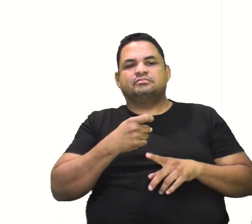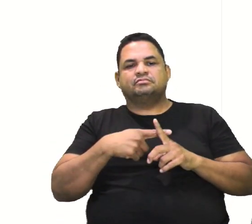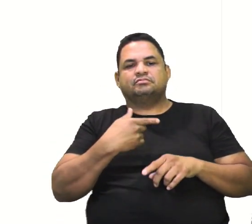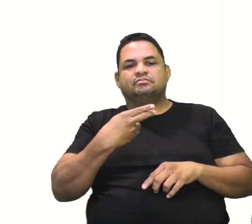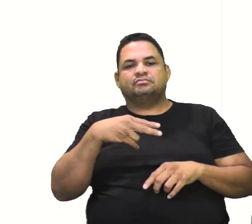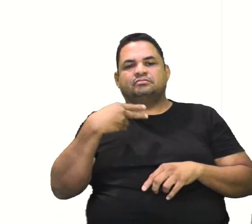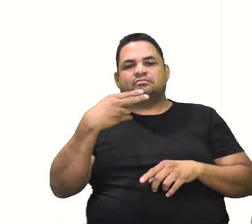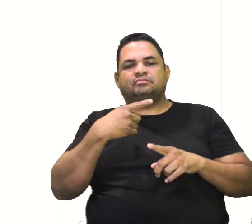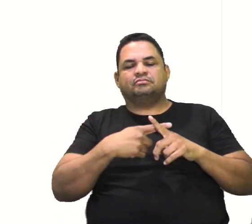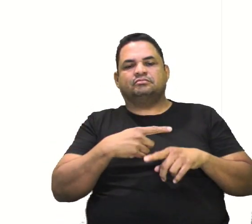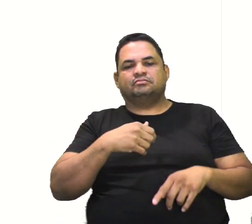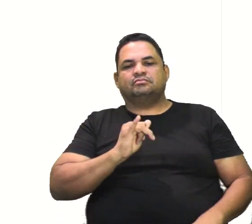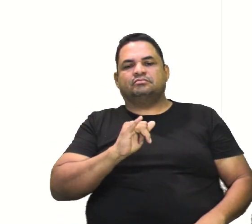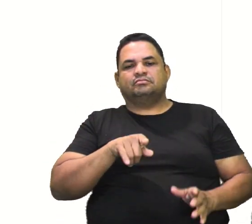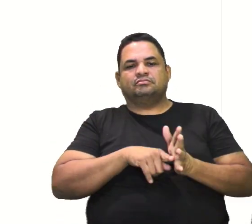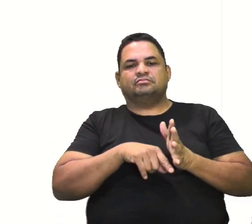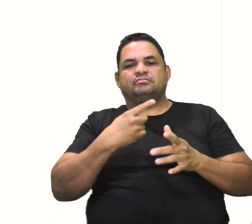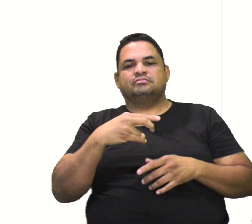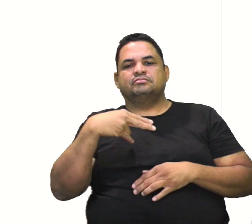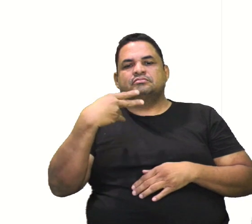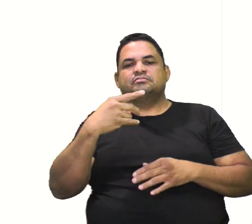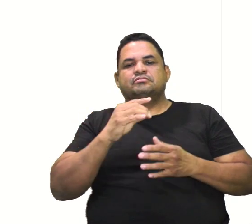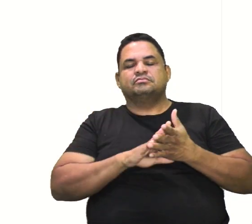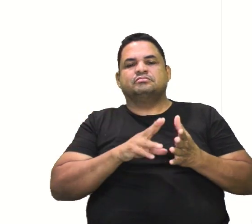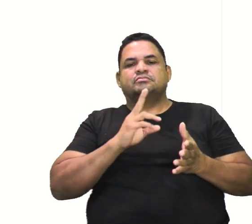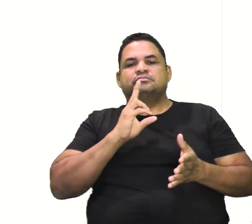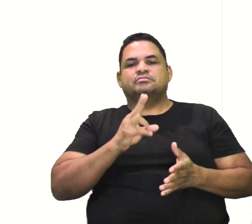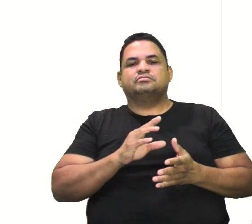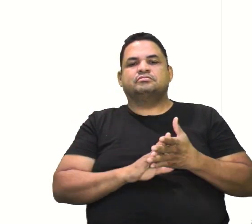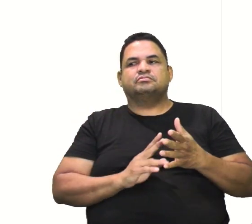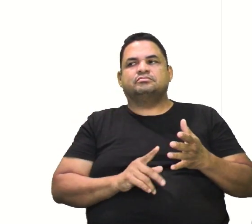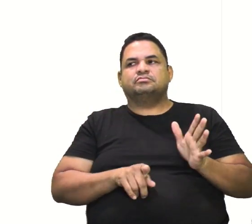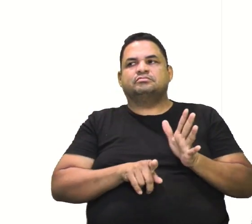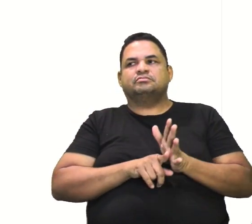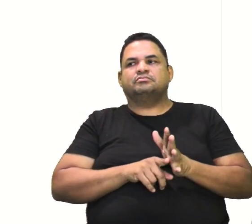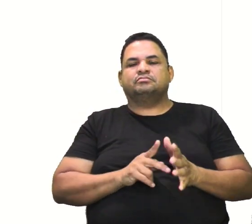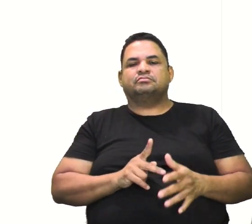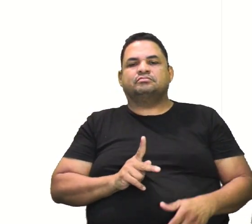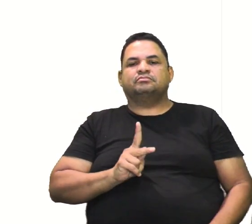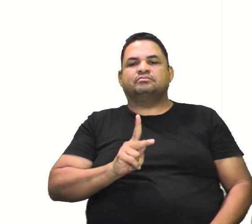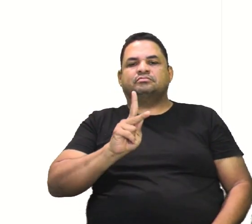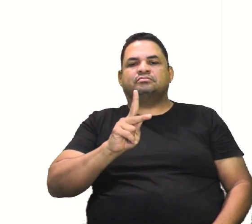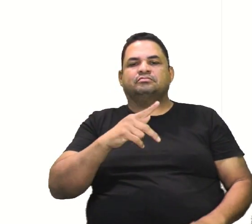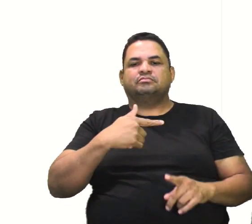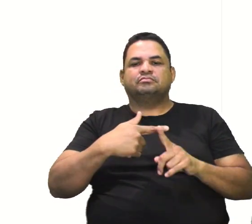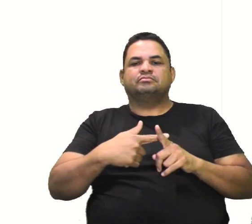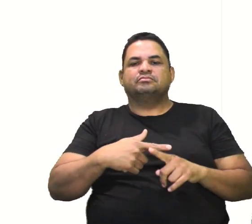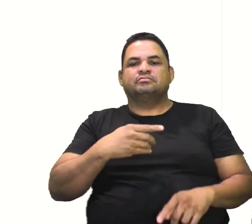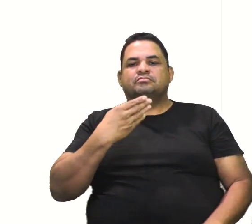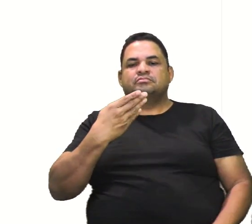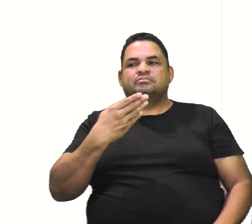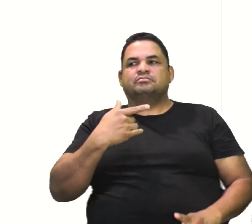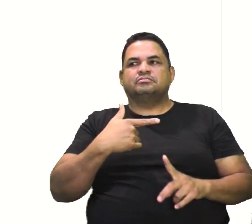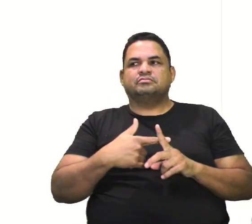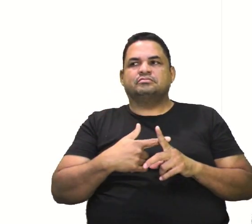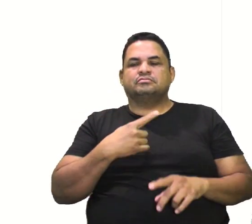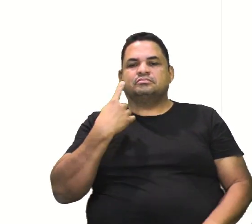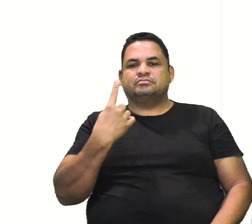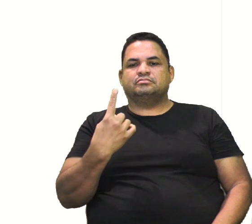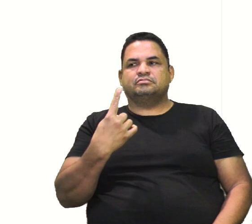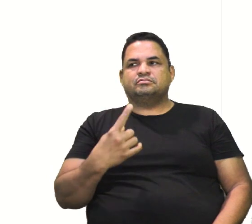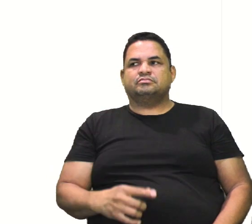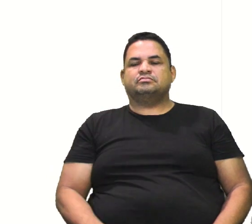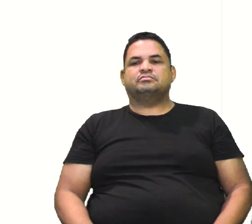ao quadrado mais y menos 1 ao quadrado igual a menos K mais